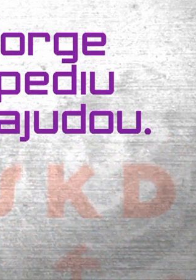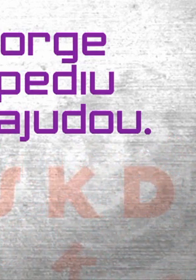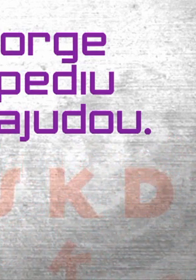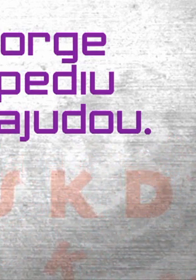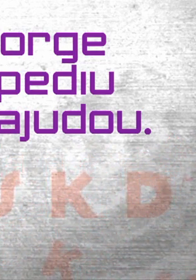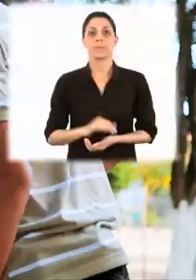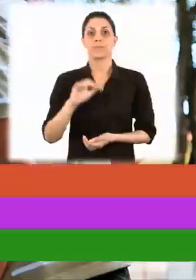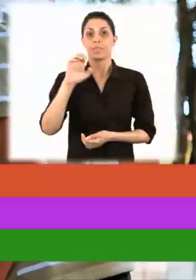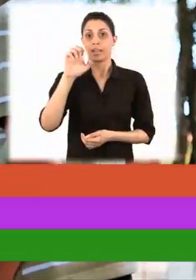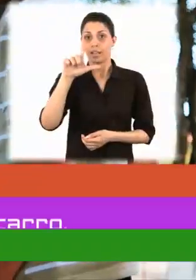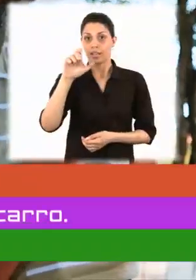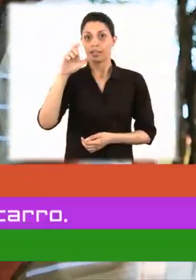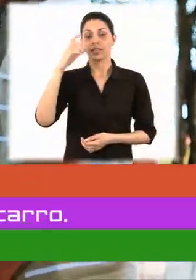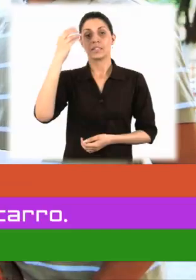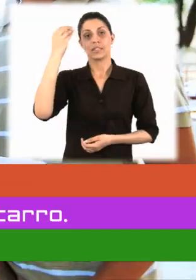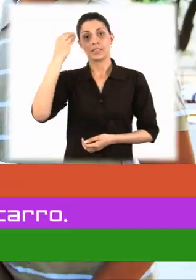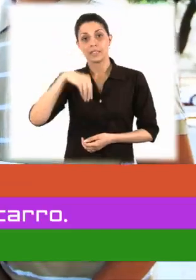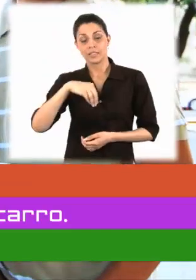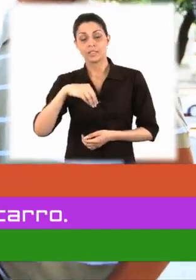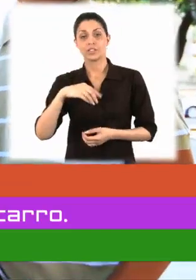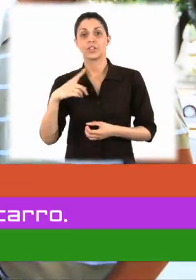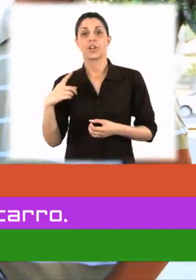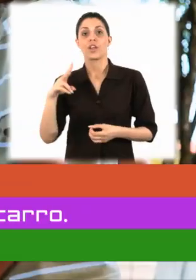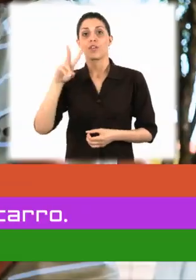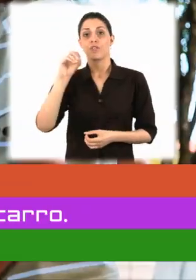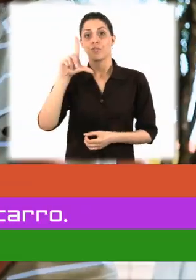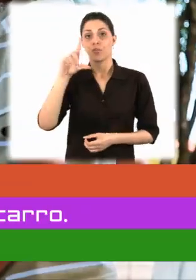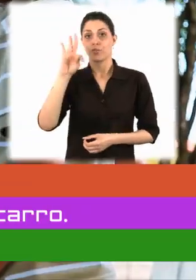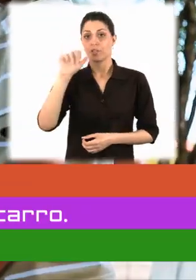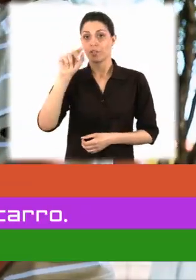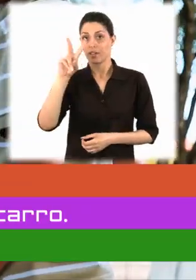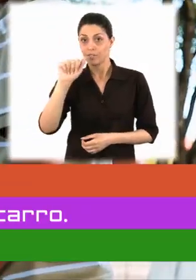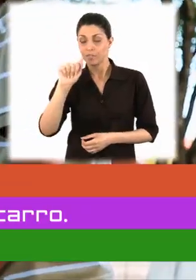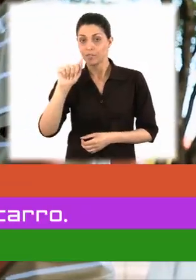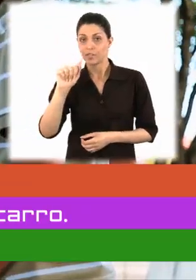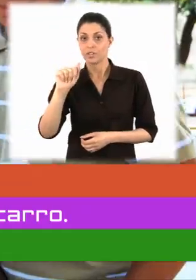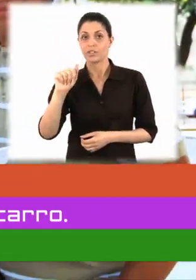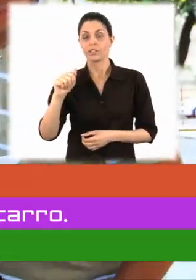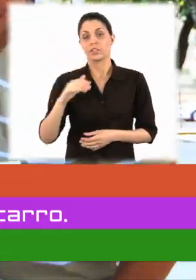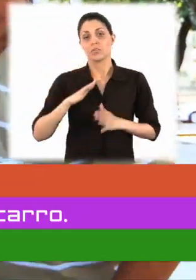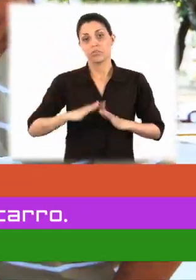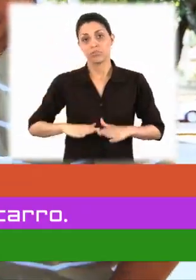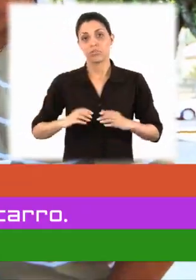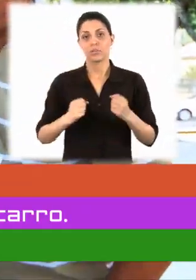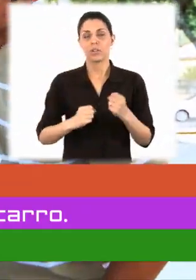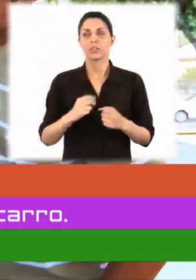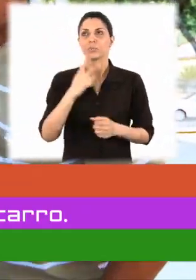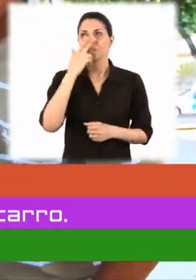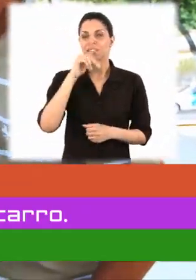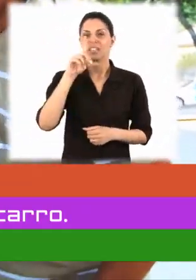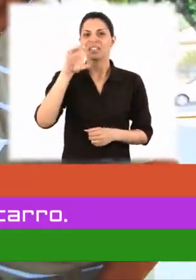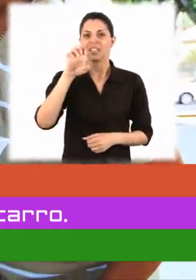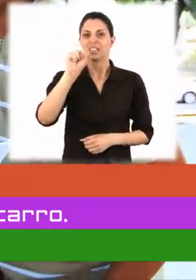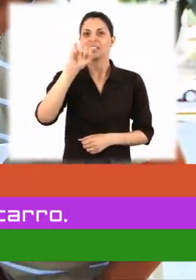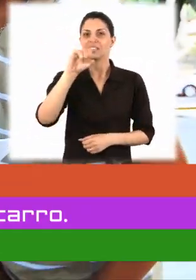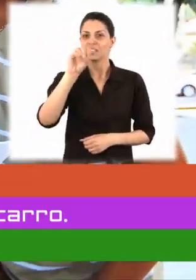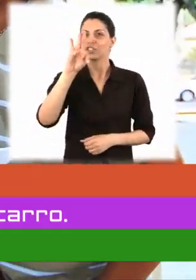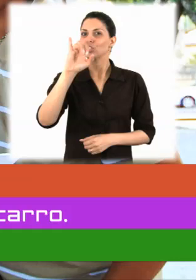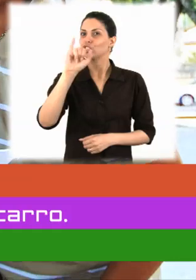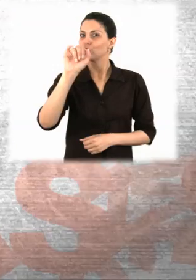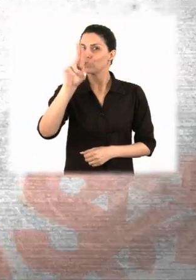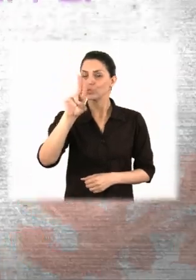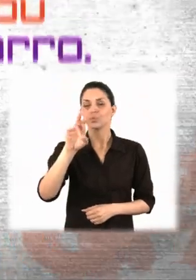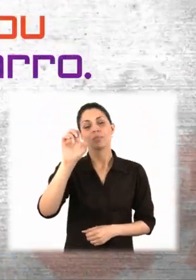ajudou. Ele desiste e voltava desolado para o carro. Desiste? Seria